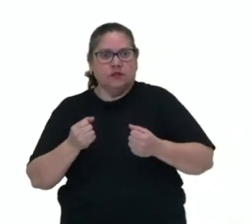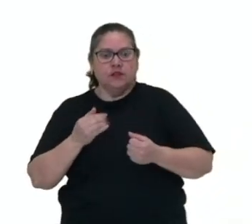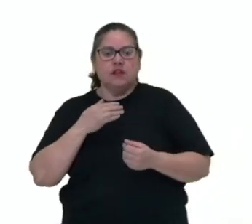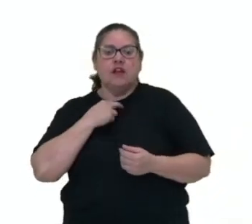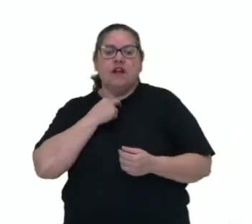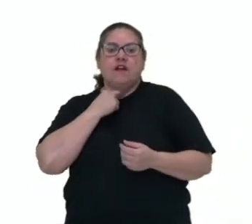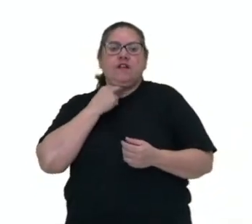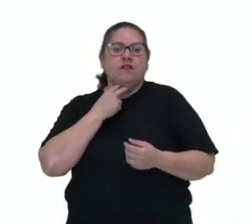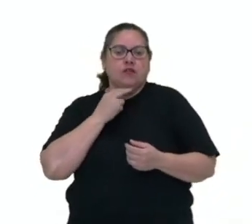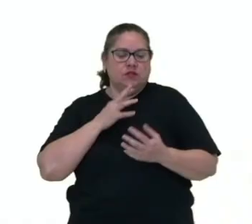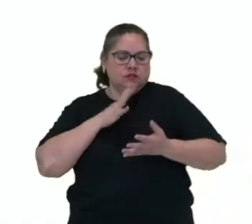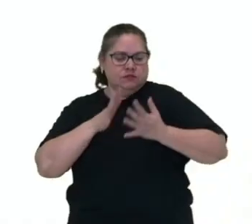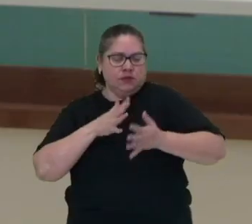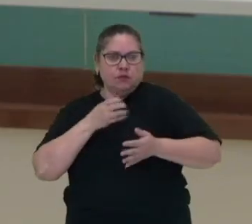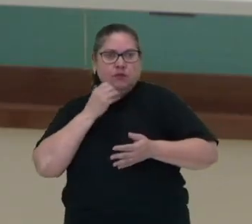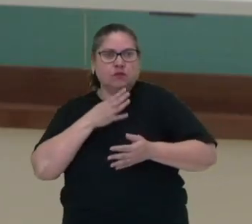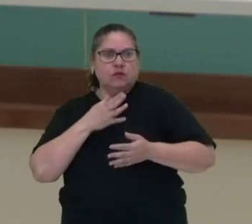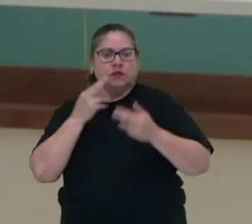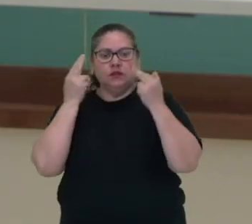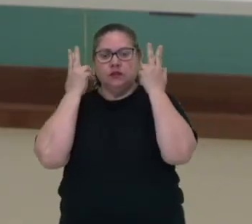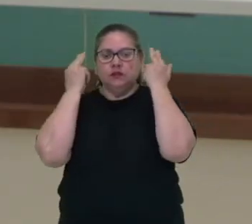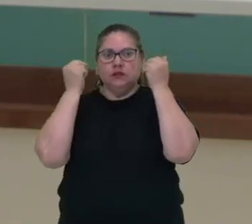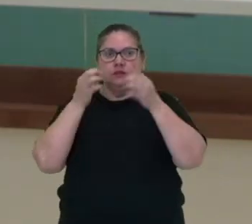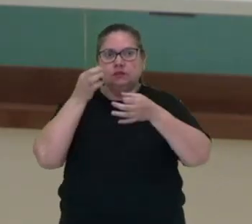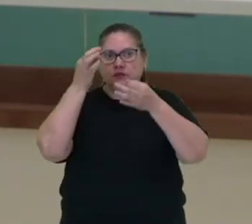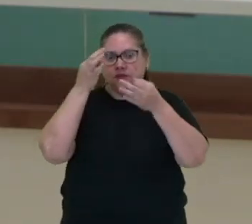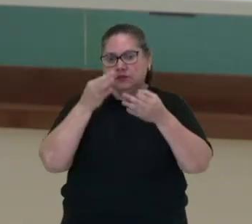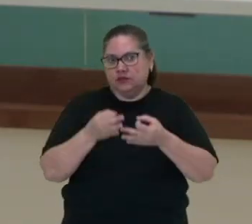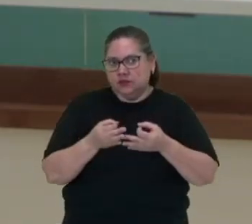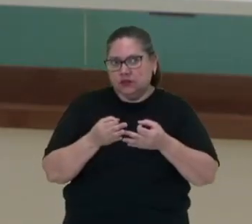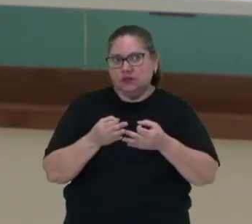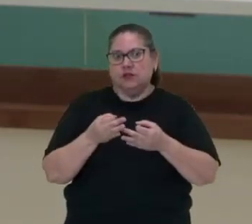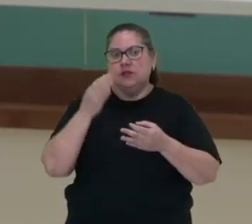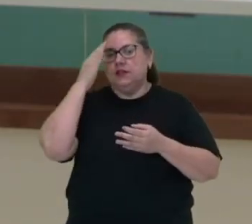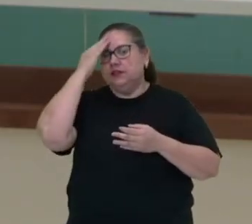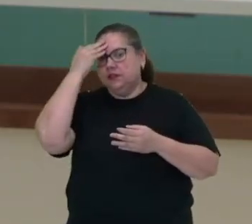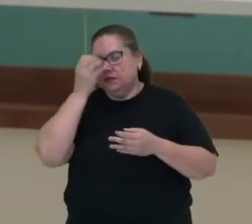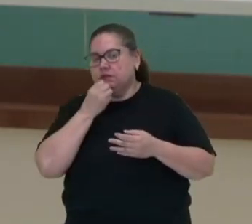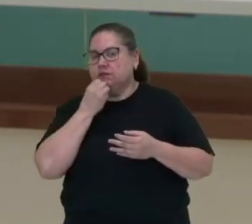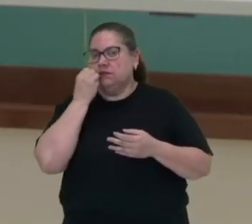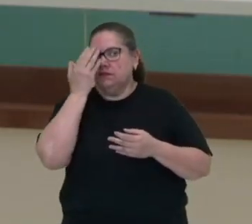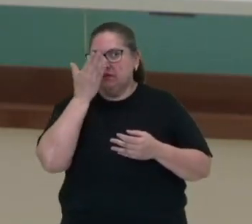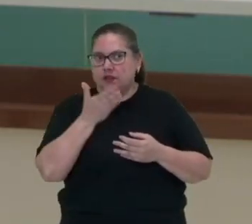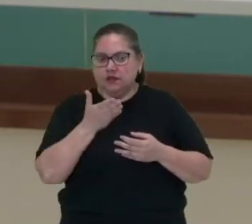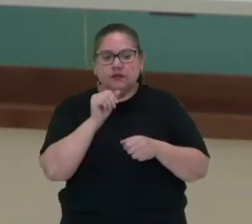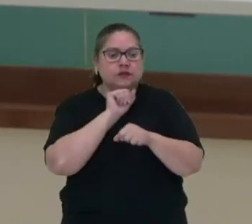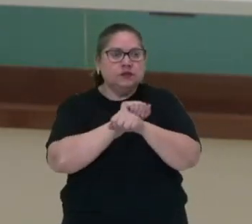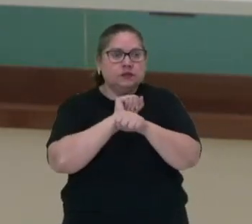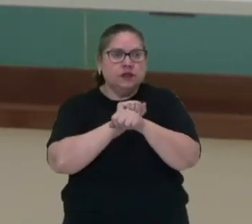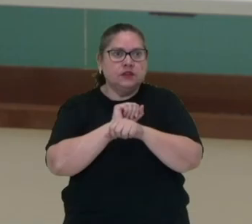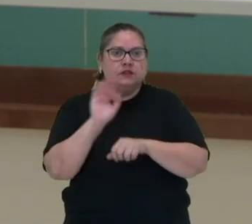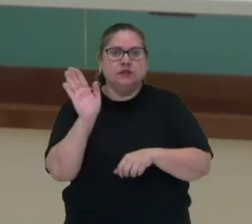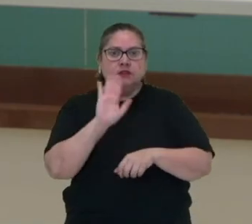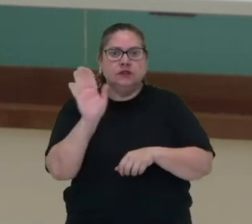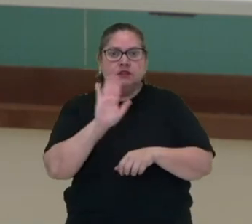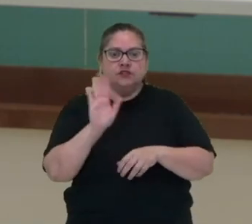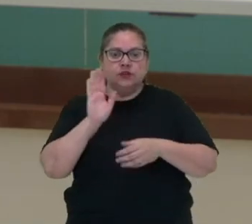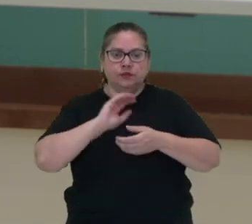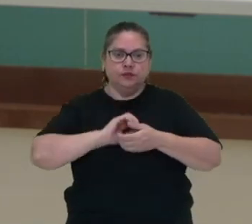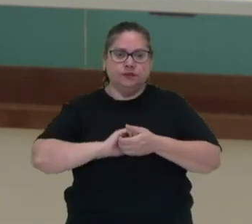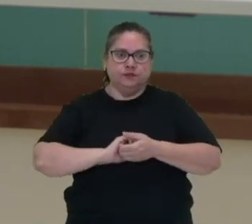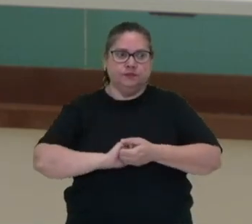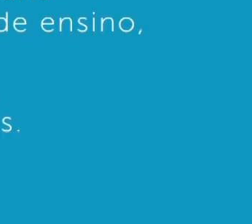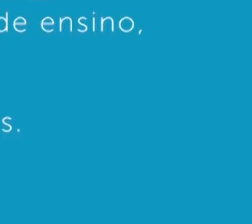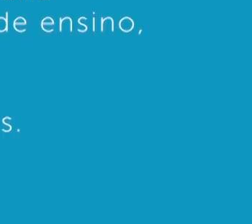voz e a naturalidade. Então, tenho certeza que vocês compreenderam bem e espero vocês na próxima.